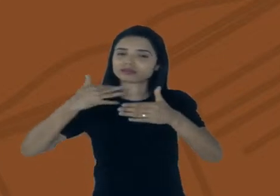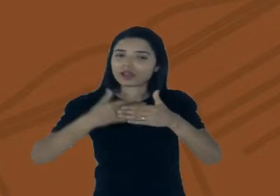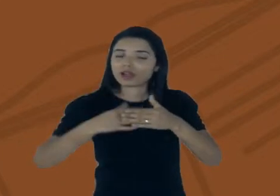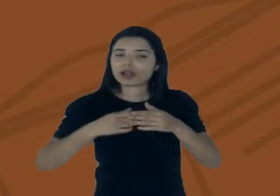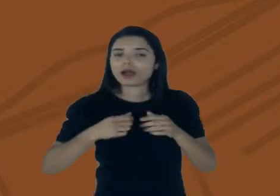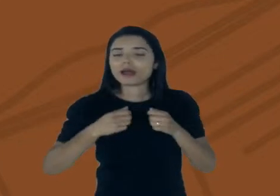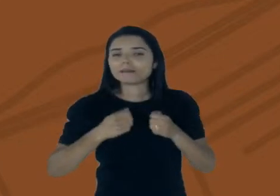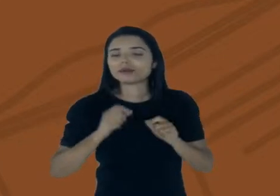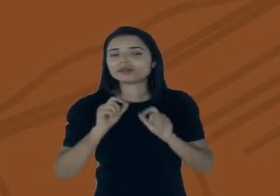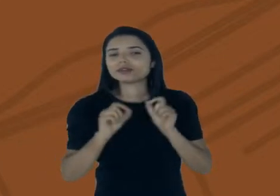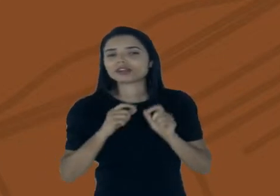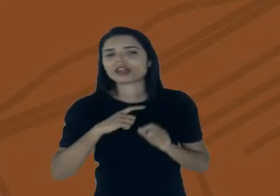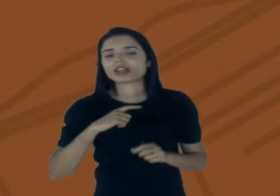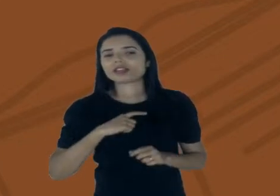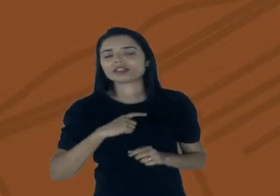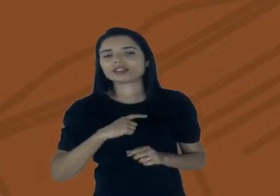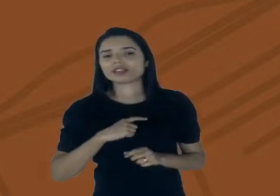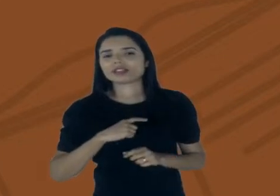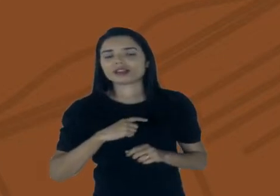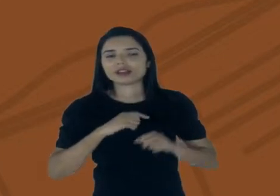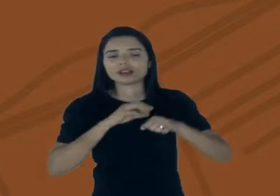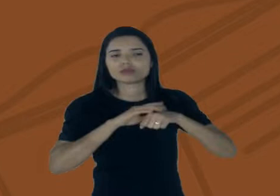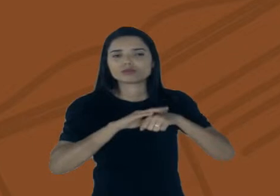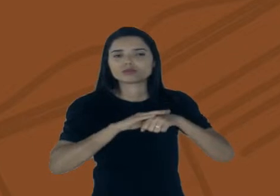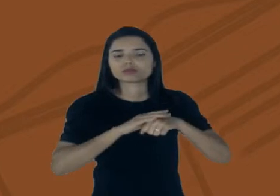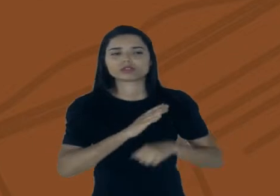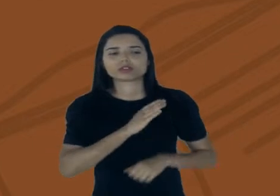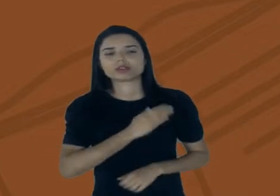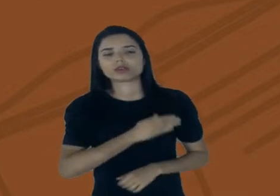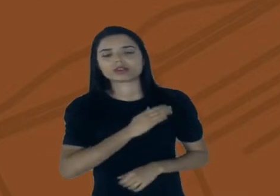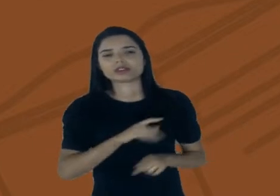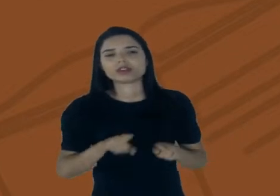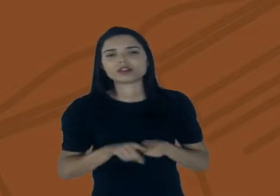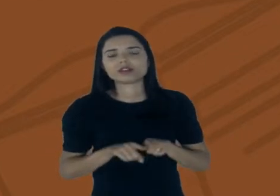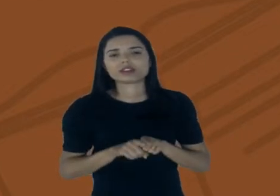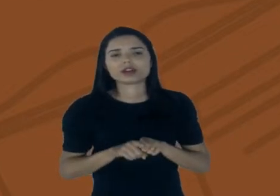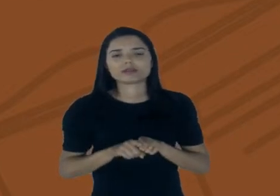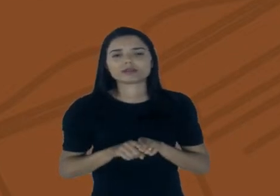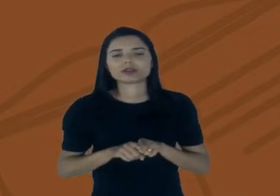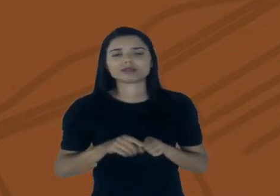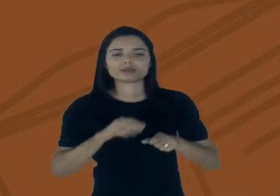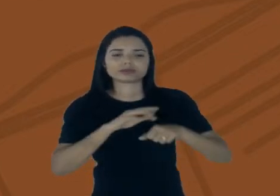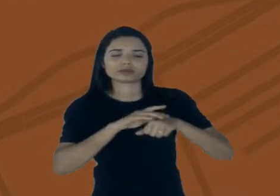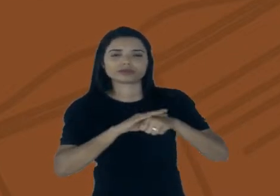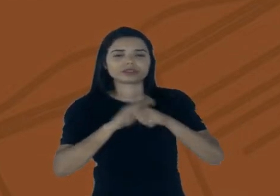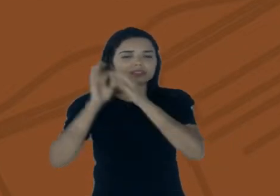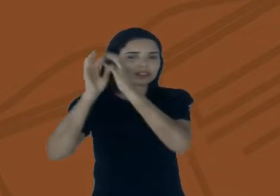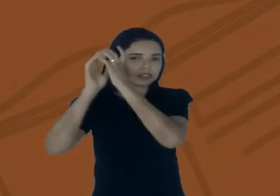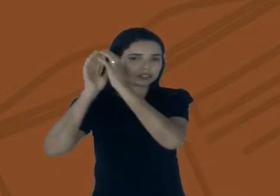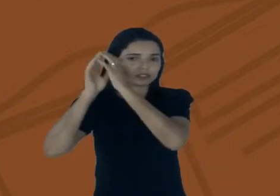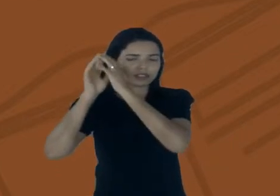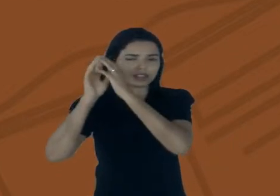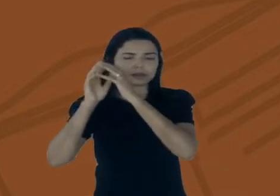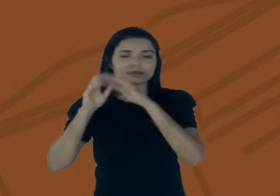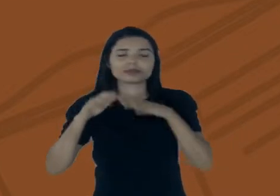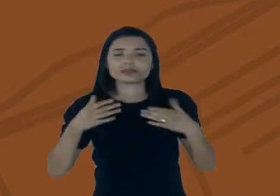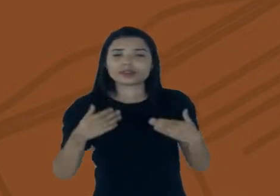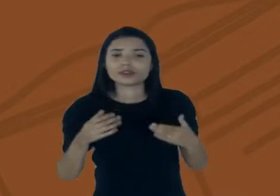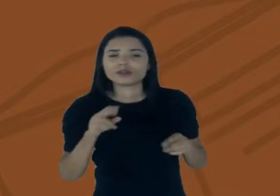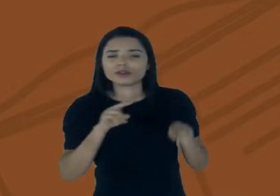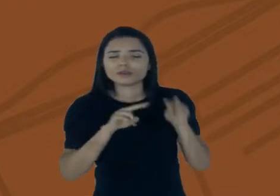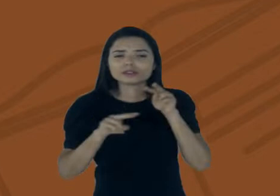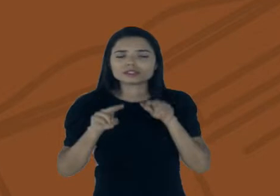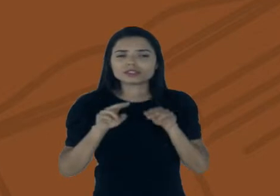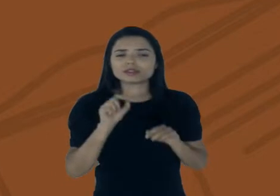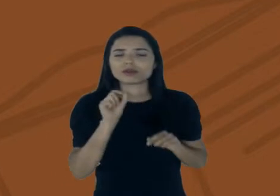acidente vascular cerebral. Então, para vocês observarem aí, que quando for observar essa questão aí das taxas da pressão, é